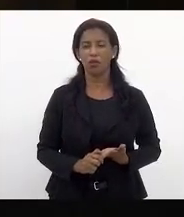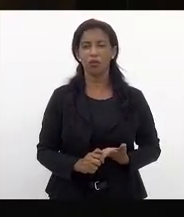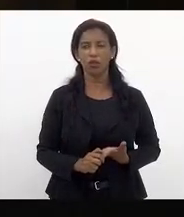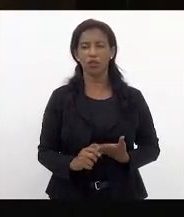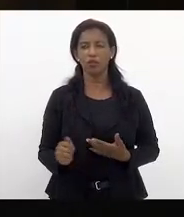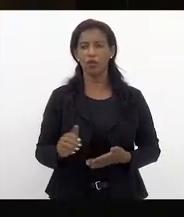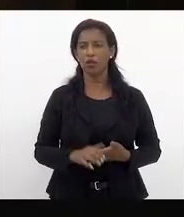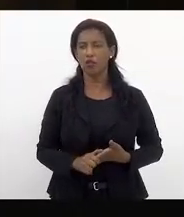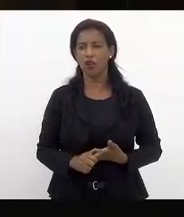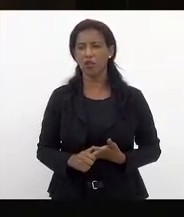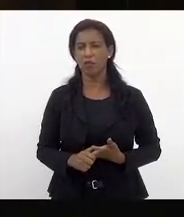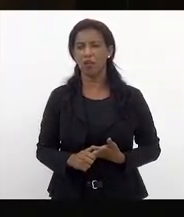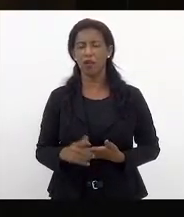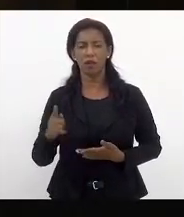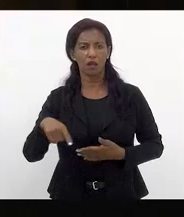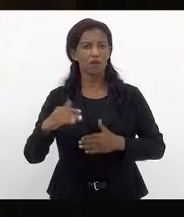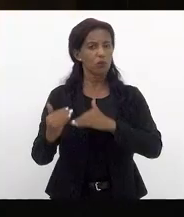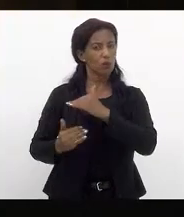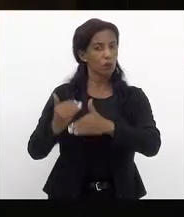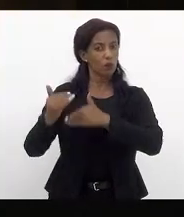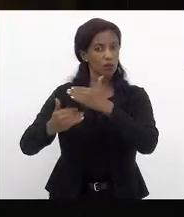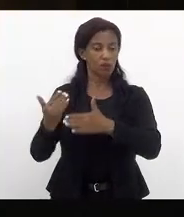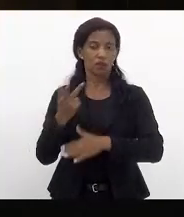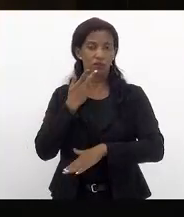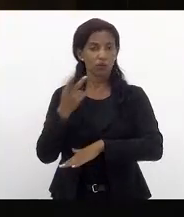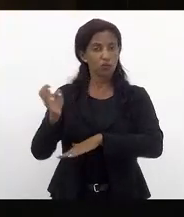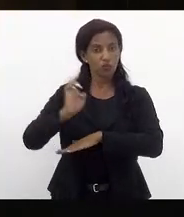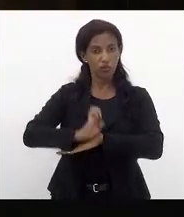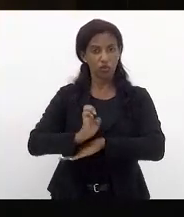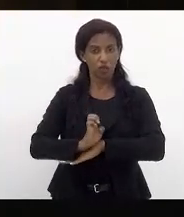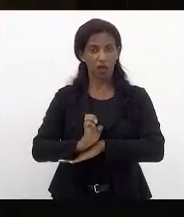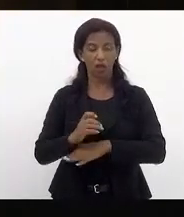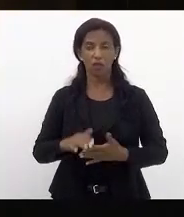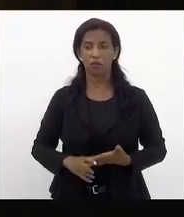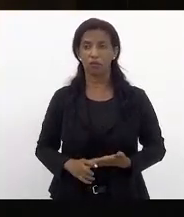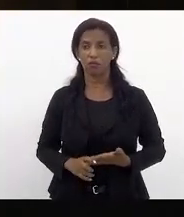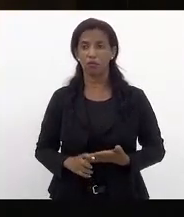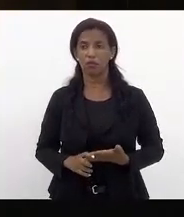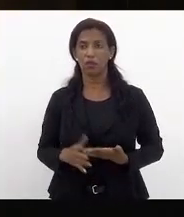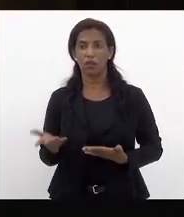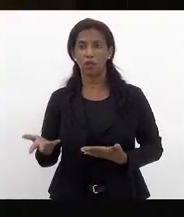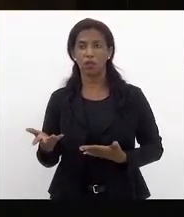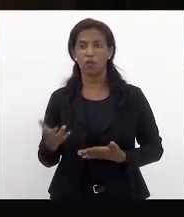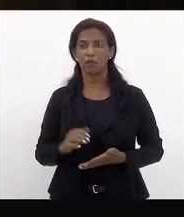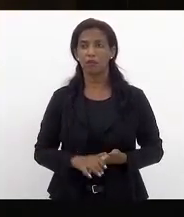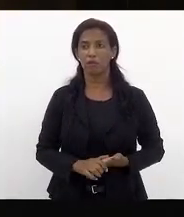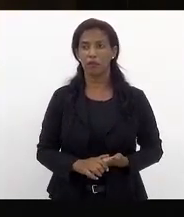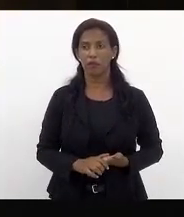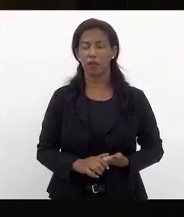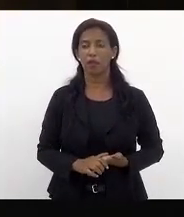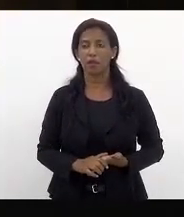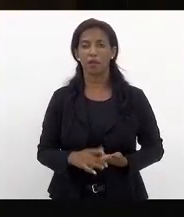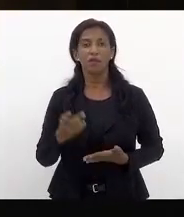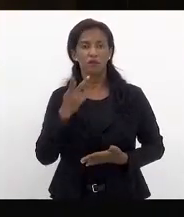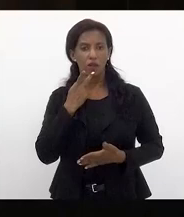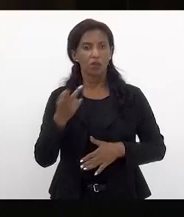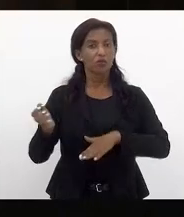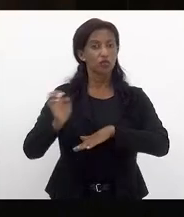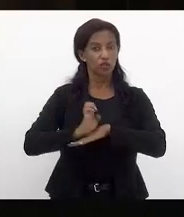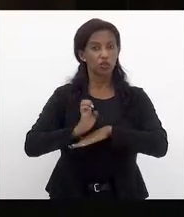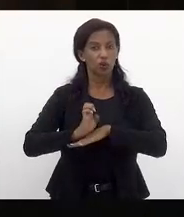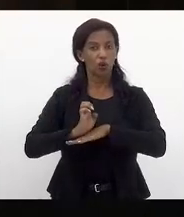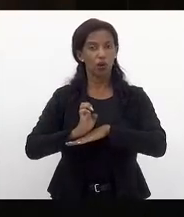tivemos acesso. E a gente está falando de um Estado que, por exemplo, nos últimos anos, fechou turmas, turnos e escolas